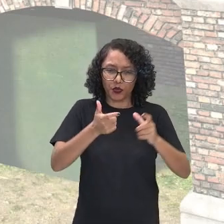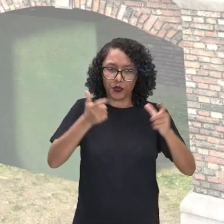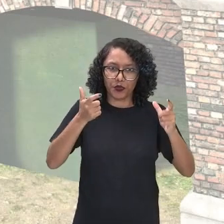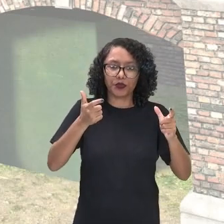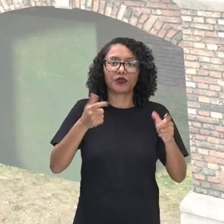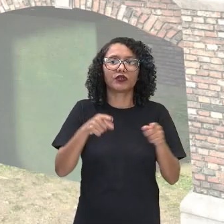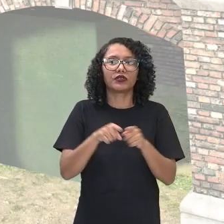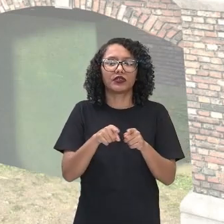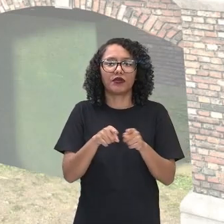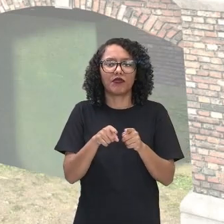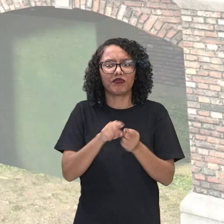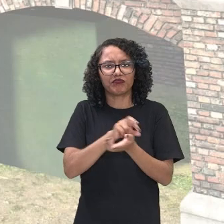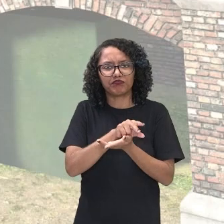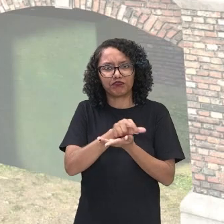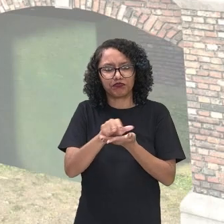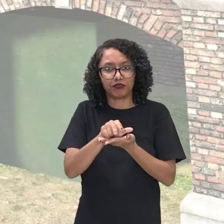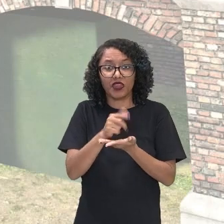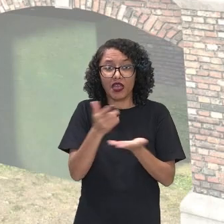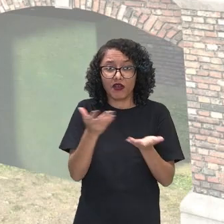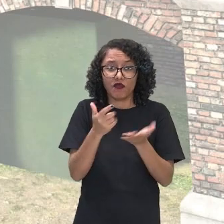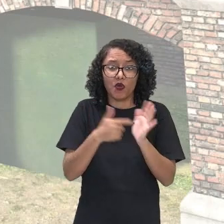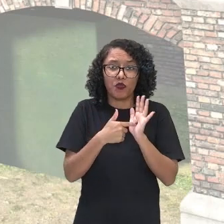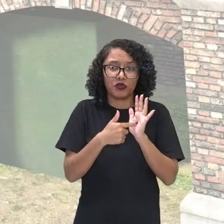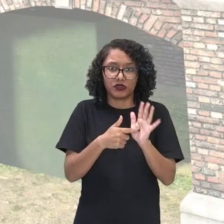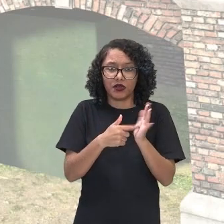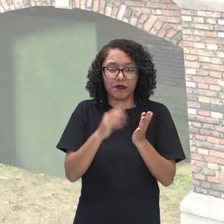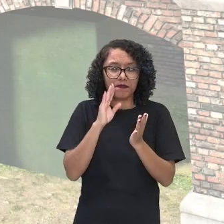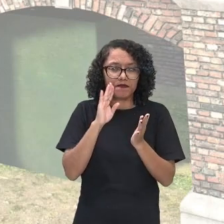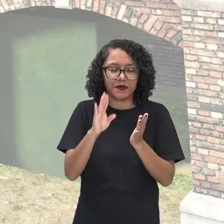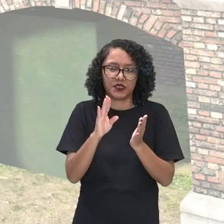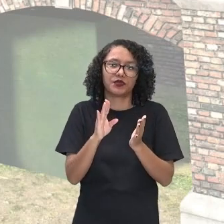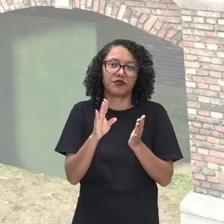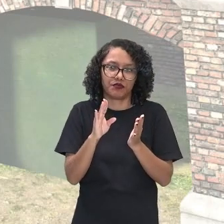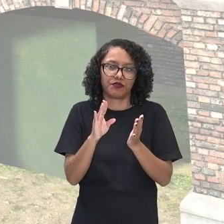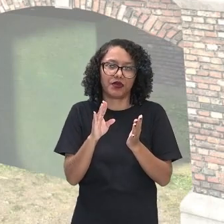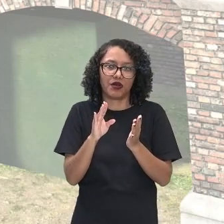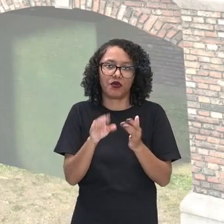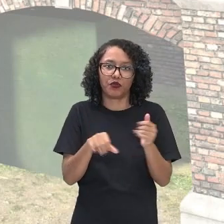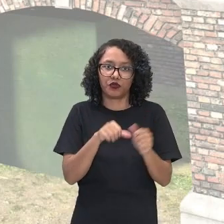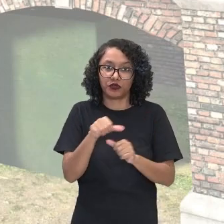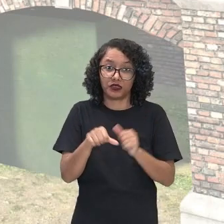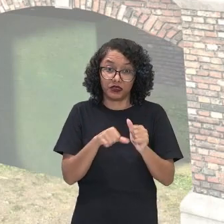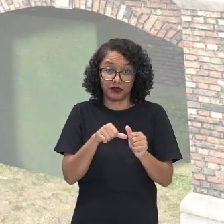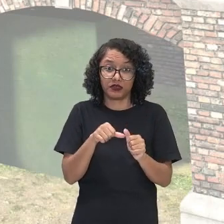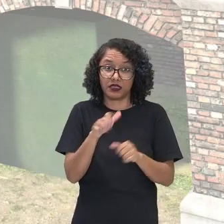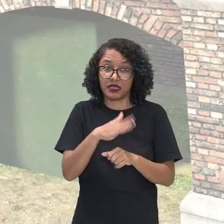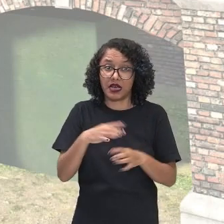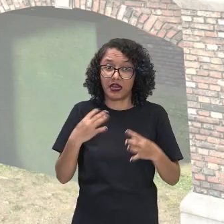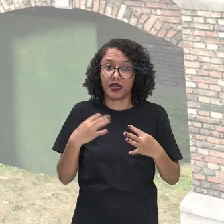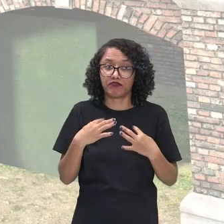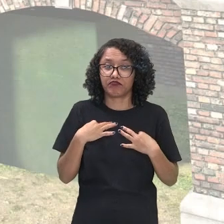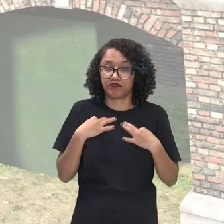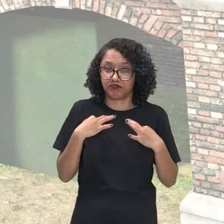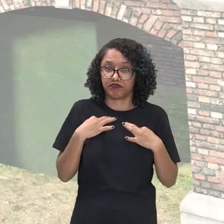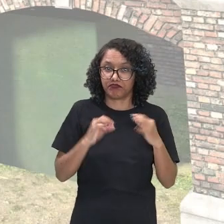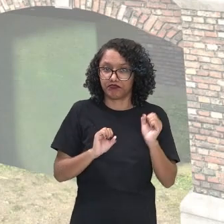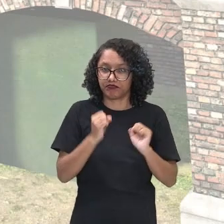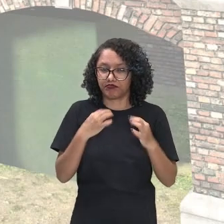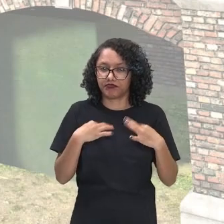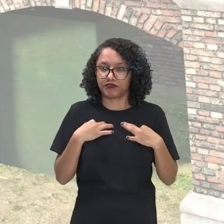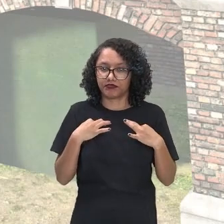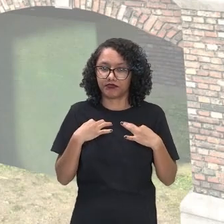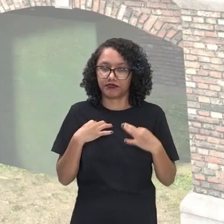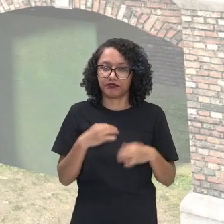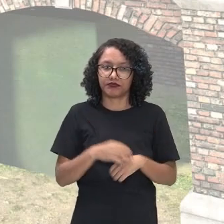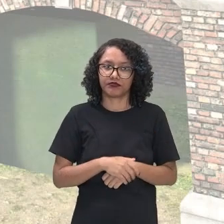alguns dos principais avanços que ocorreram naquele período na indústria têxtil. A gente tem aqui o modelo